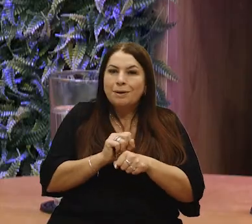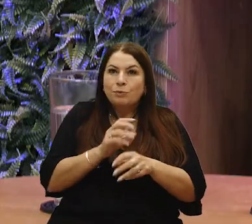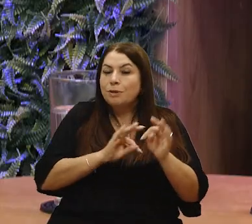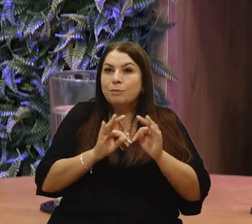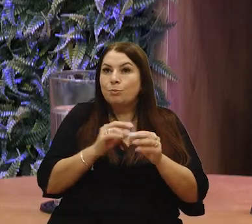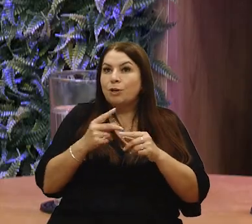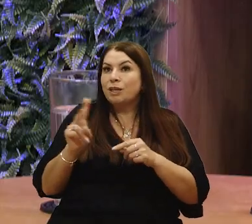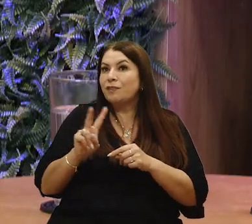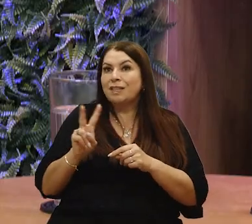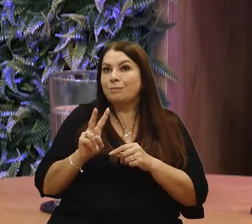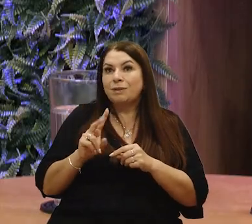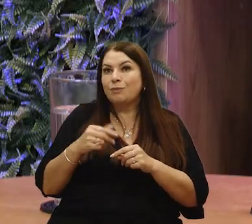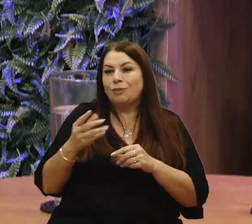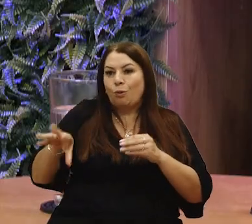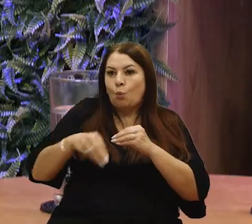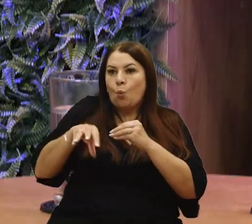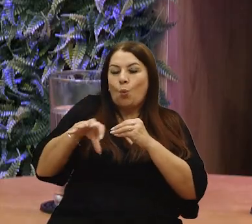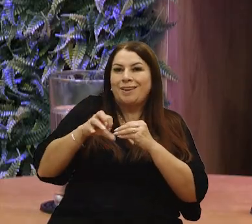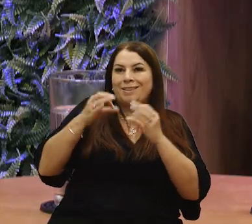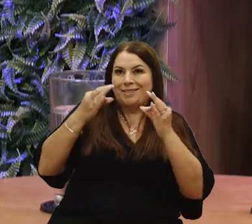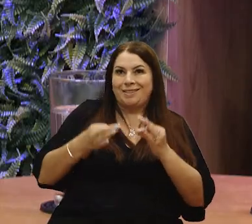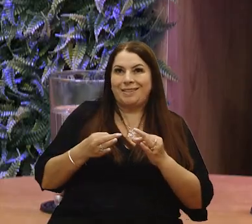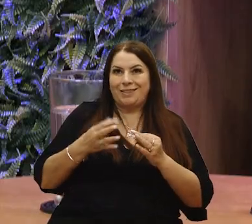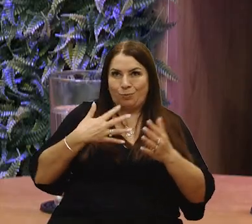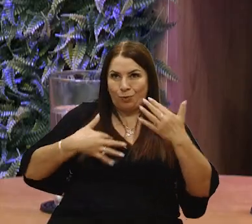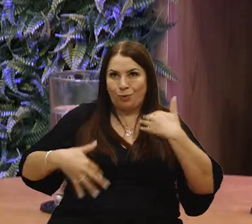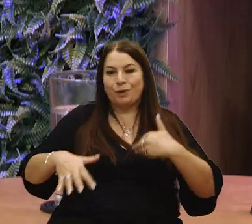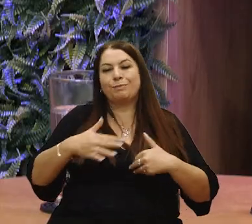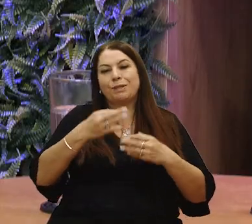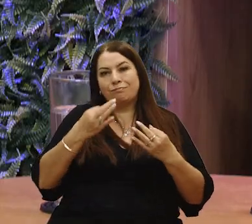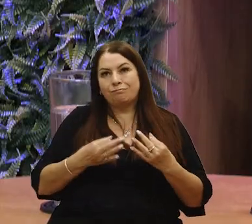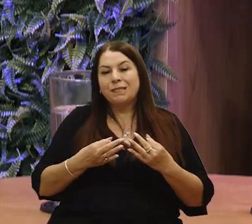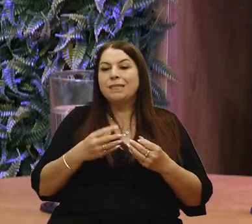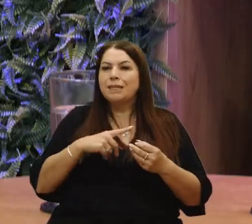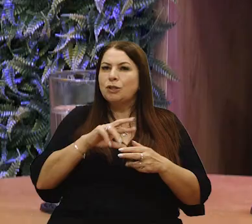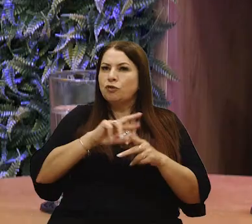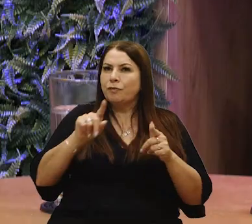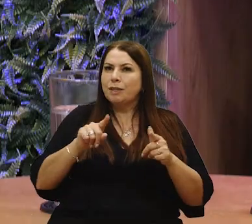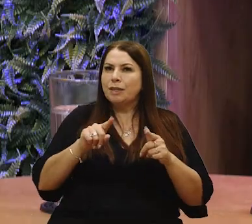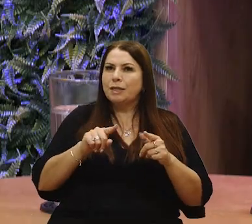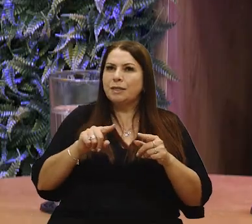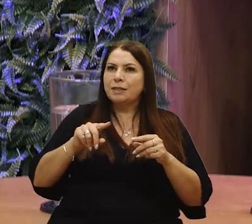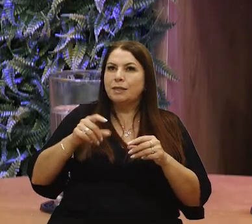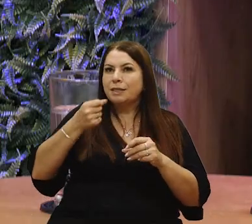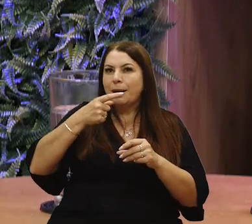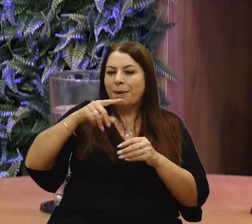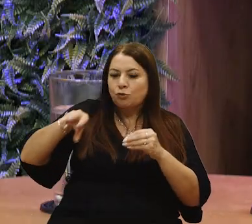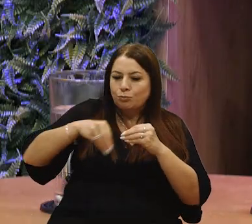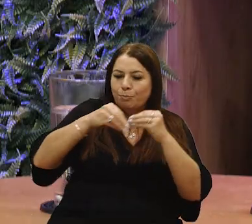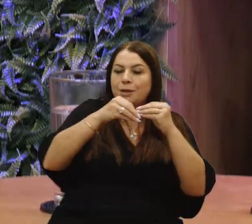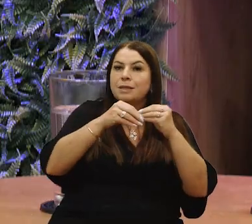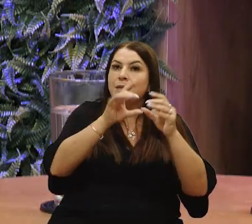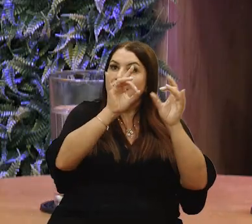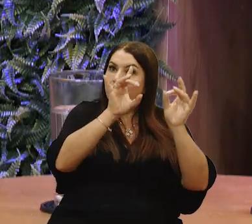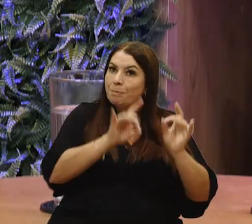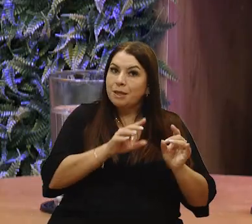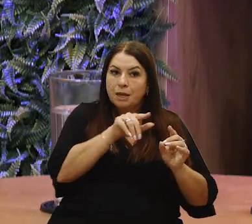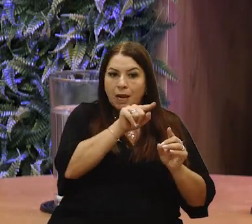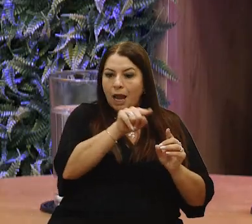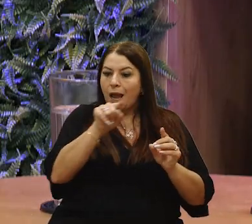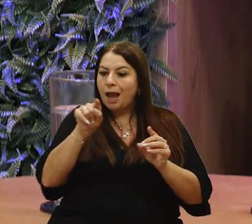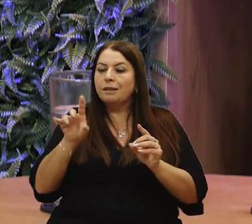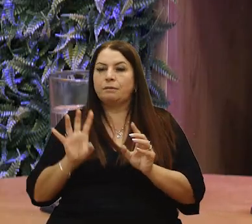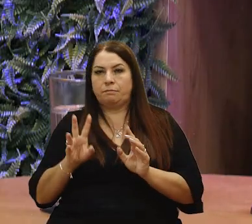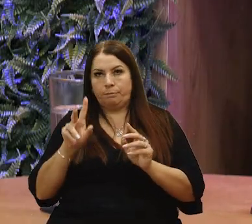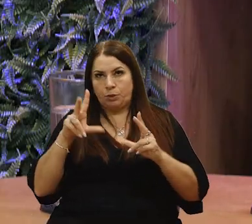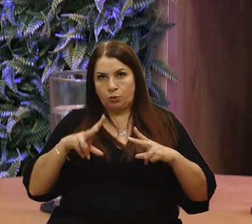essa função mitocondrial. Então, quando a gente ajeita essa questão, o paciente, ele começa a ter menos estresse oxidativo,